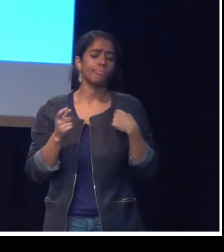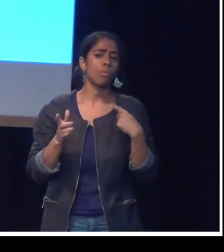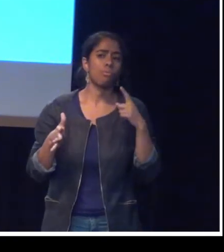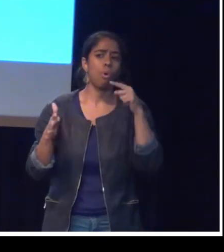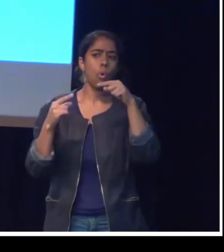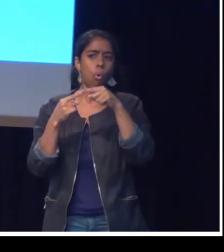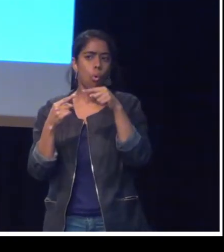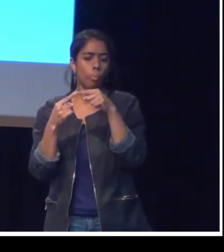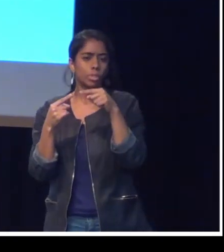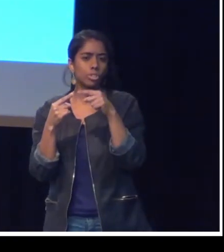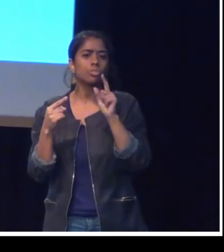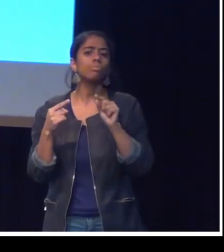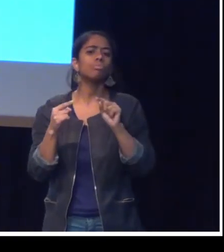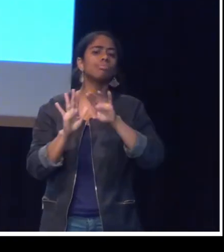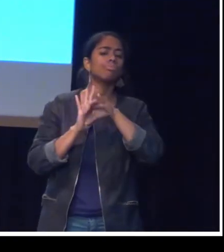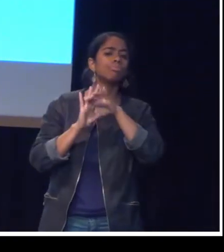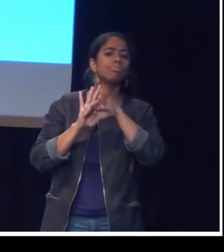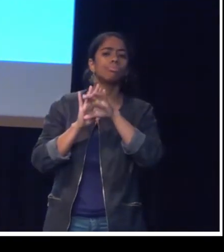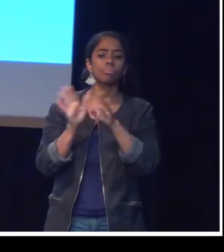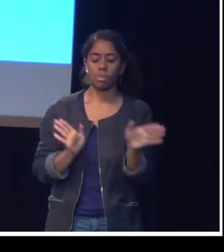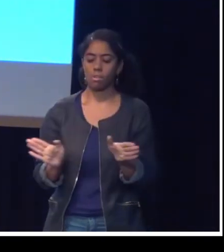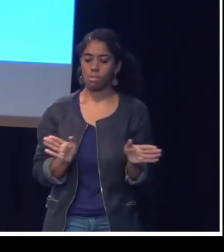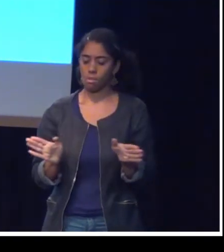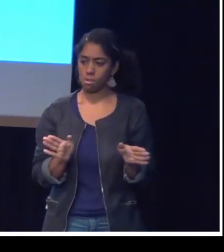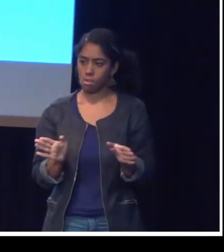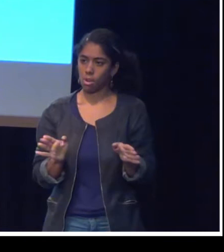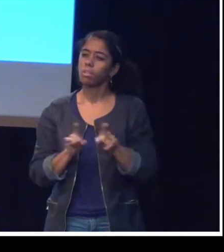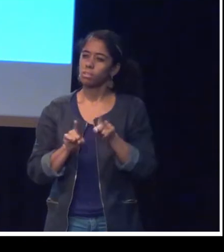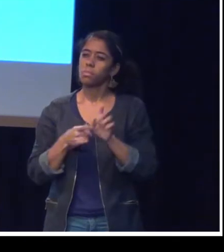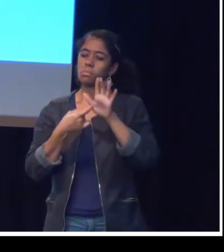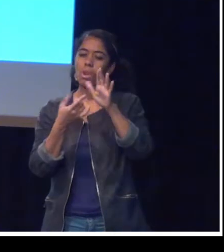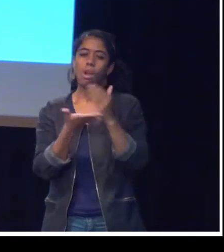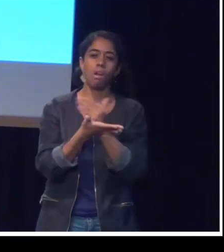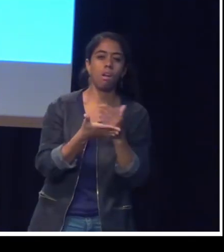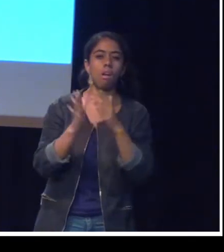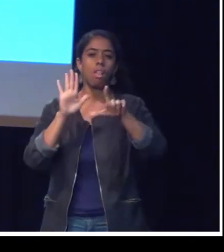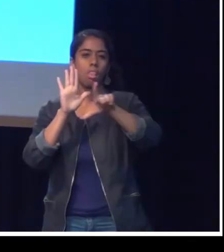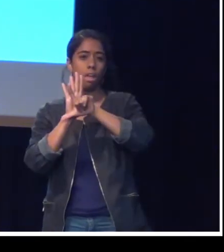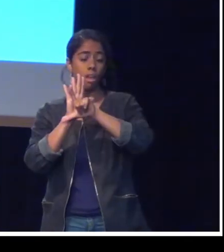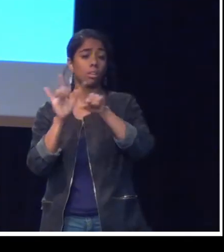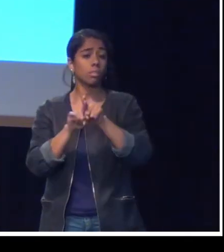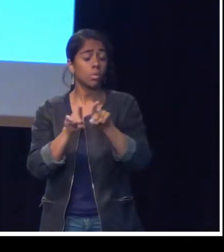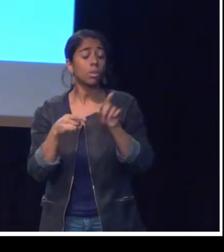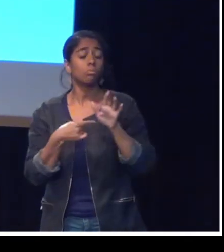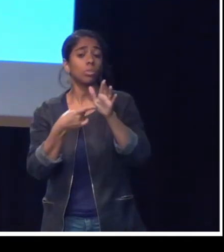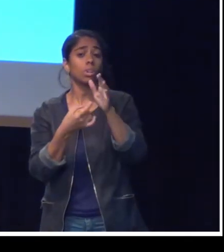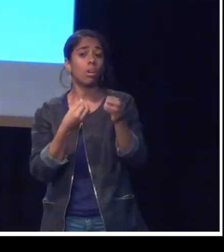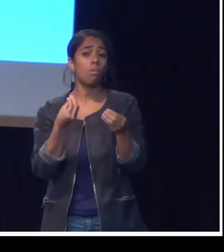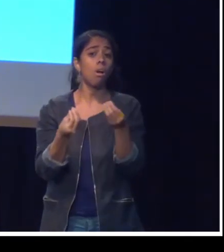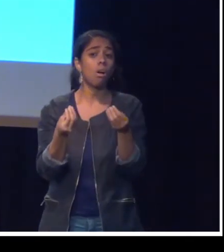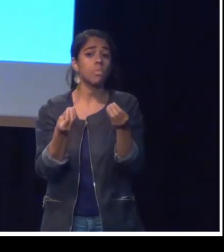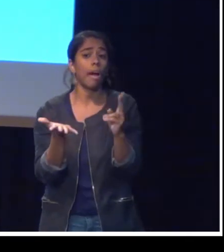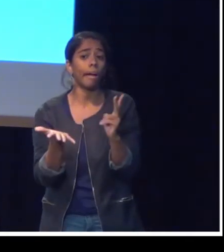verdade, a gente vai passar, en passant, por algumas leis, apresentar algumas questões sobre acessibilidade, destacar algumas